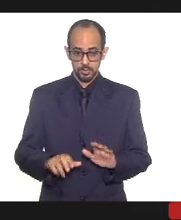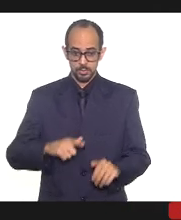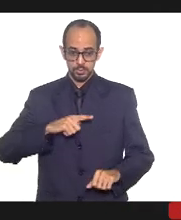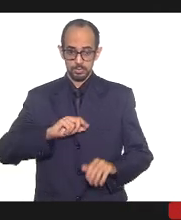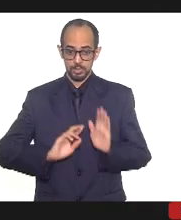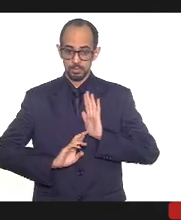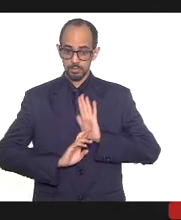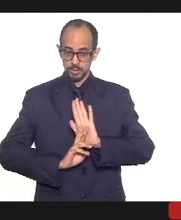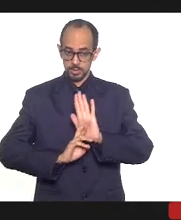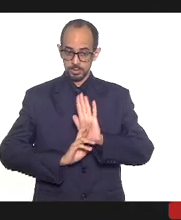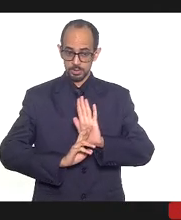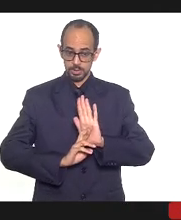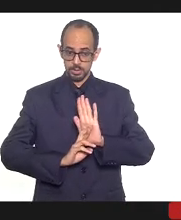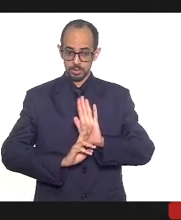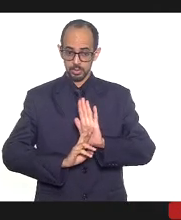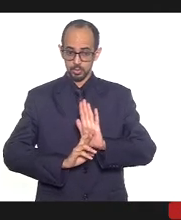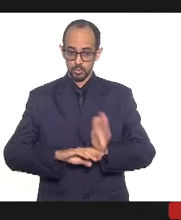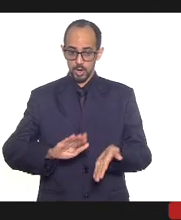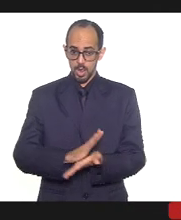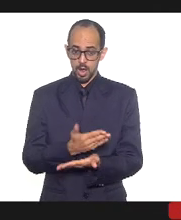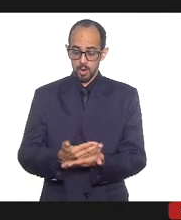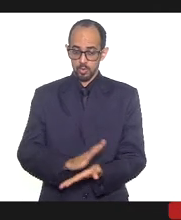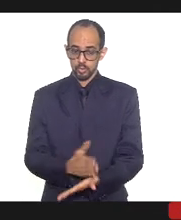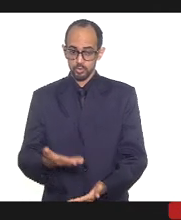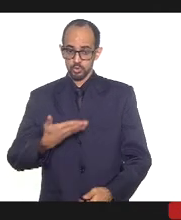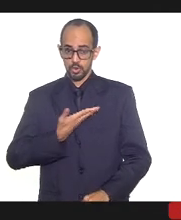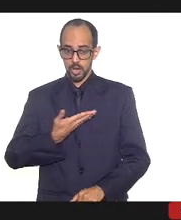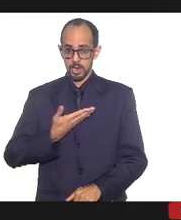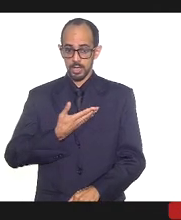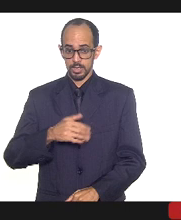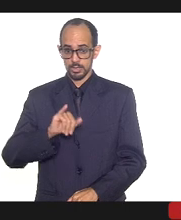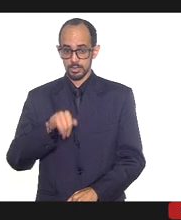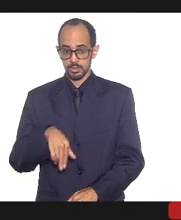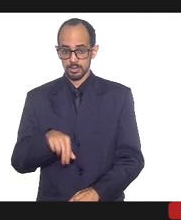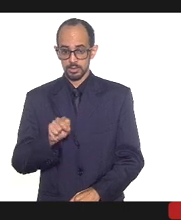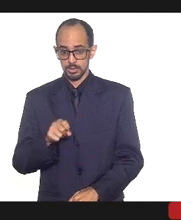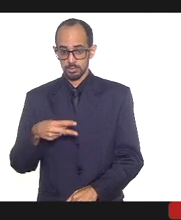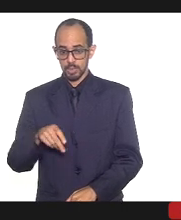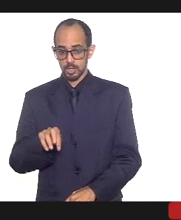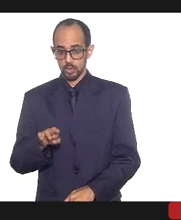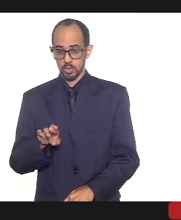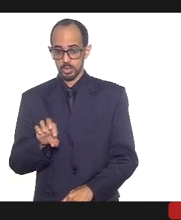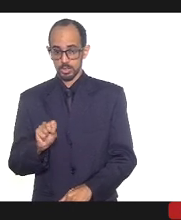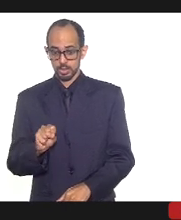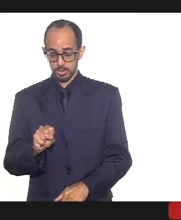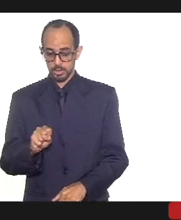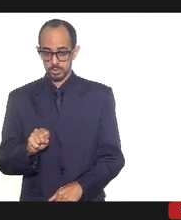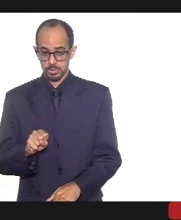representando uma parcela dos nossos colegas inspetores para reforçar, né,